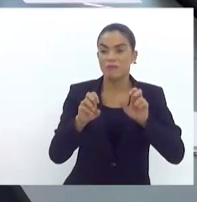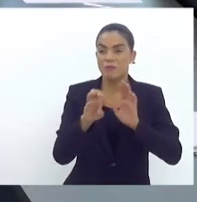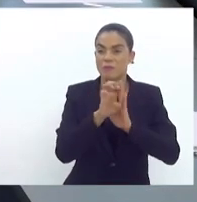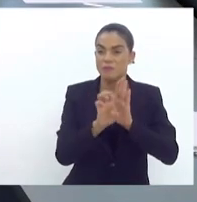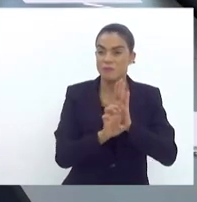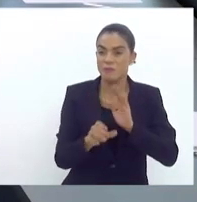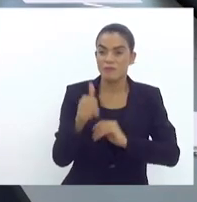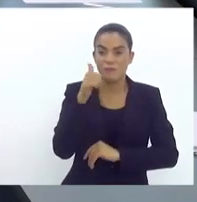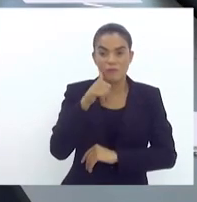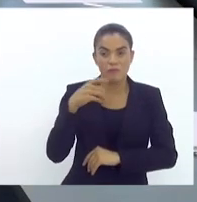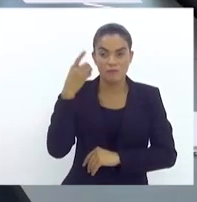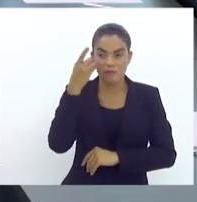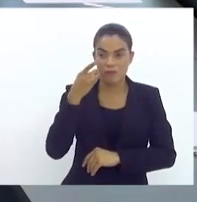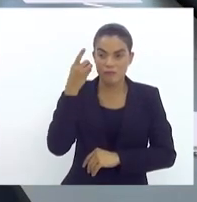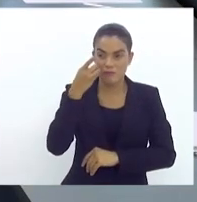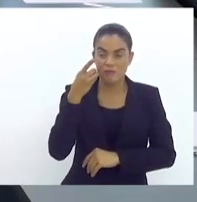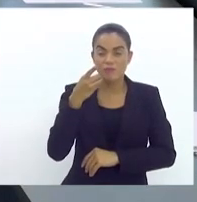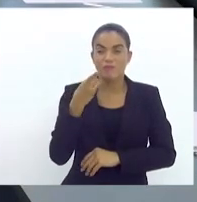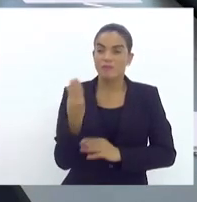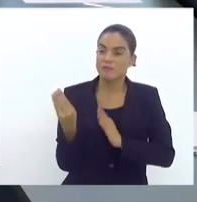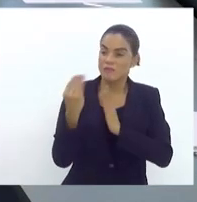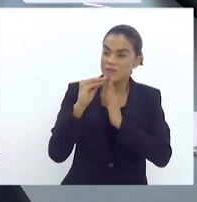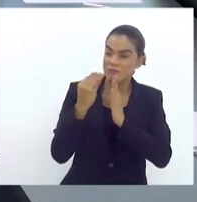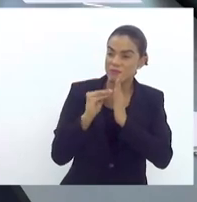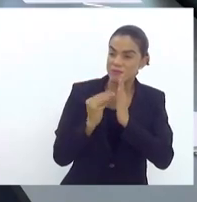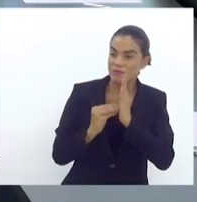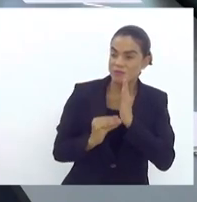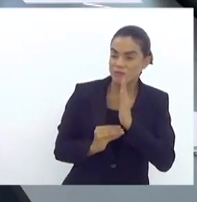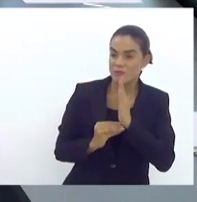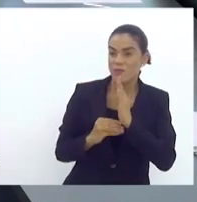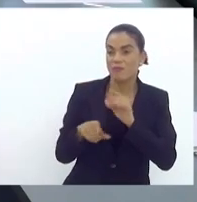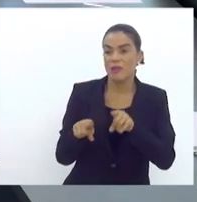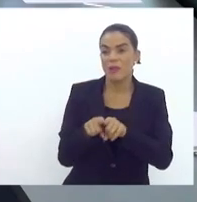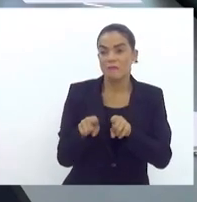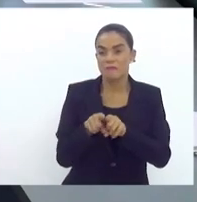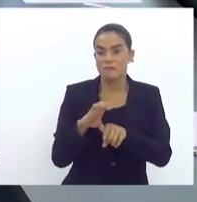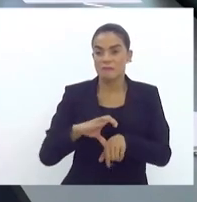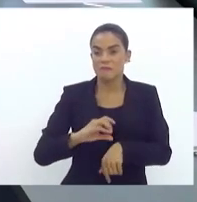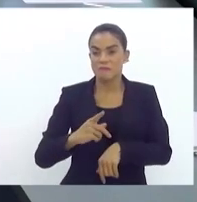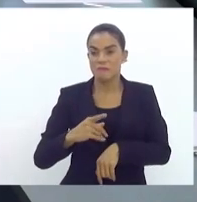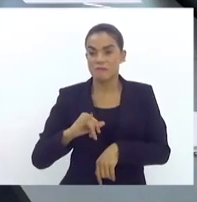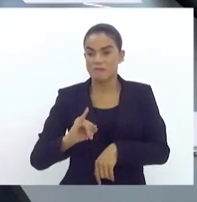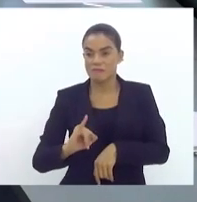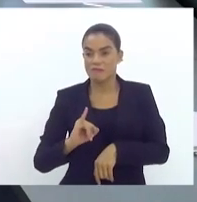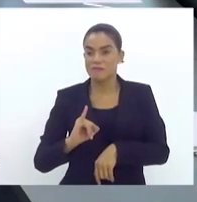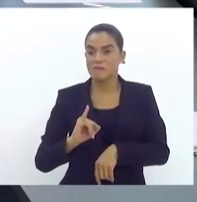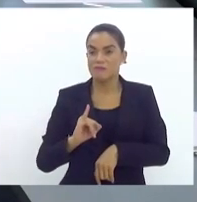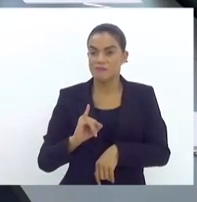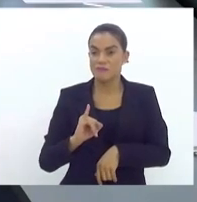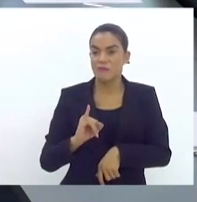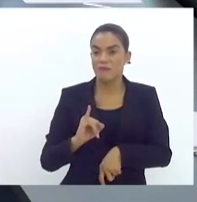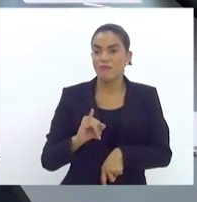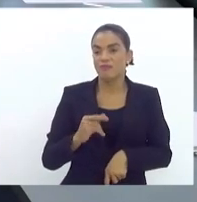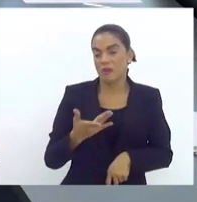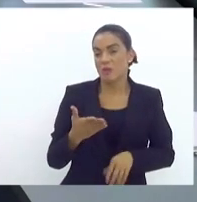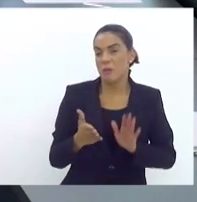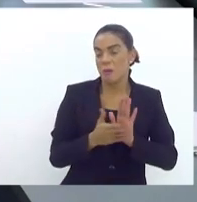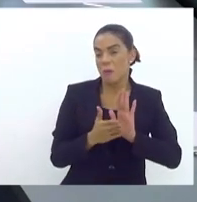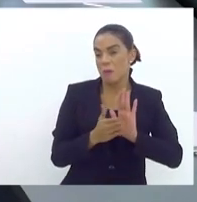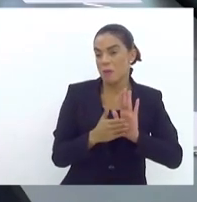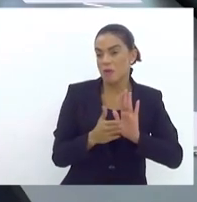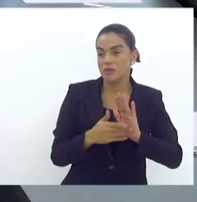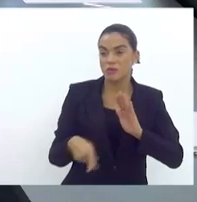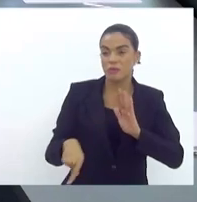da mulher parlamentar para que a gente possa trazer aqui para para nossa CPI no ano 19 CPI e de ser uma proposta